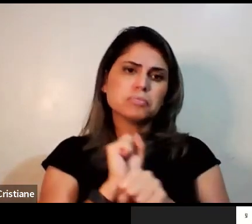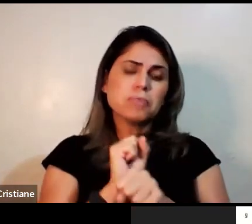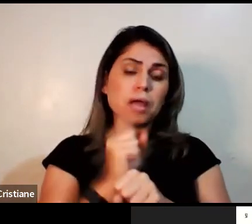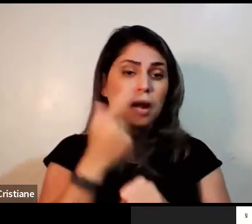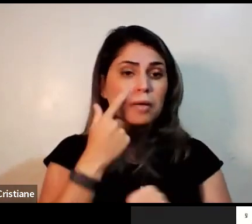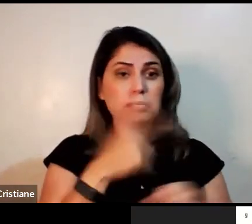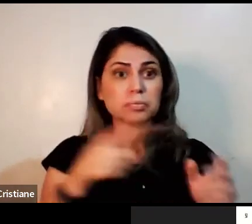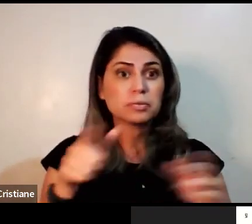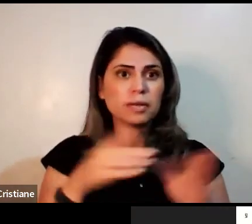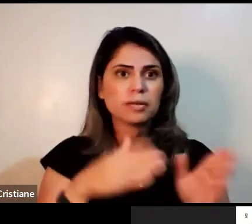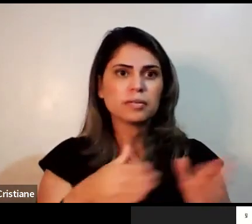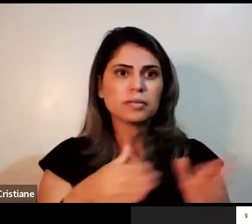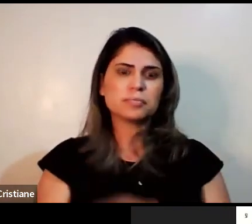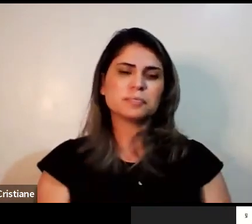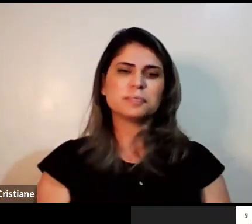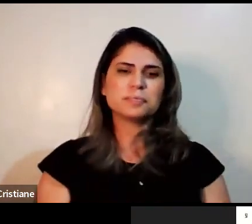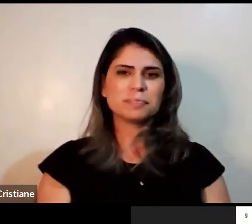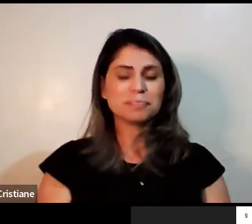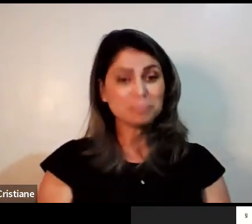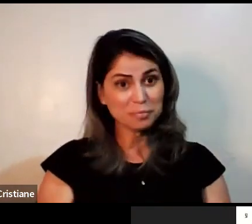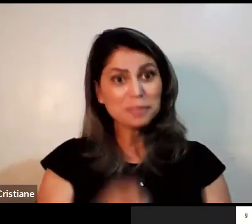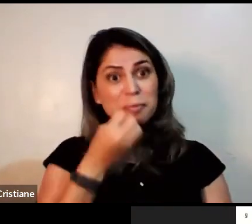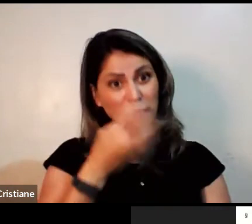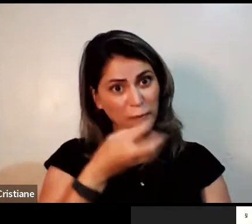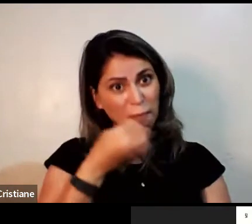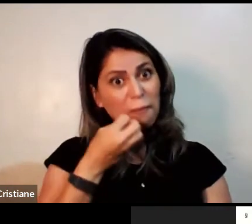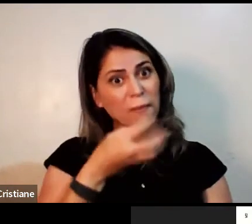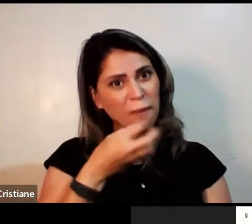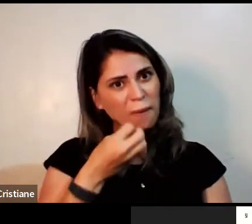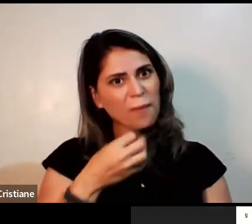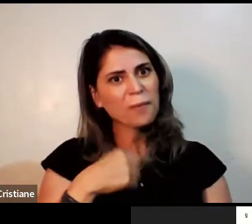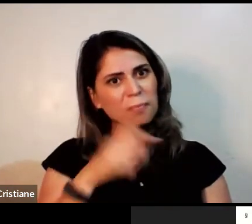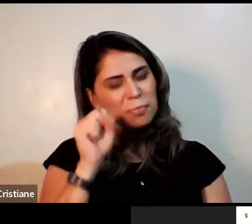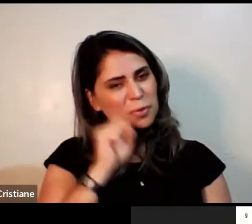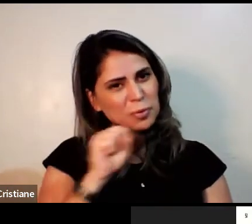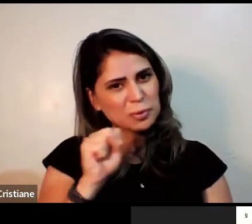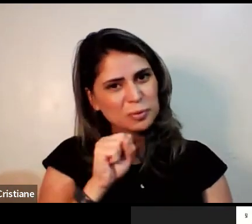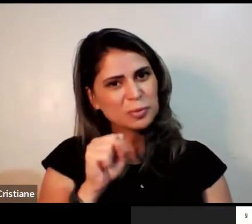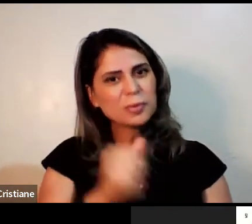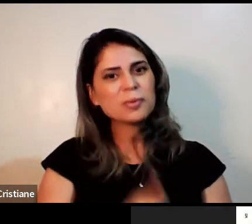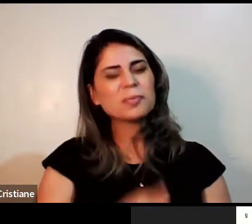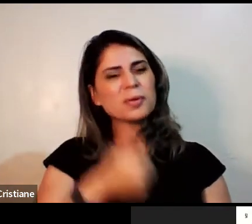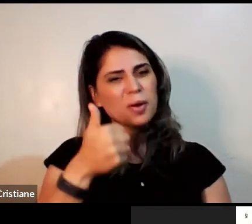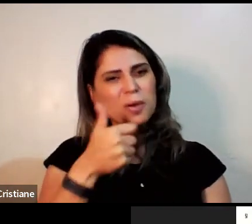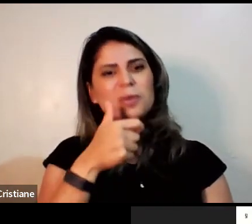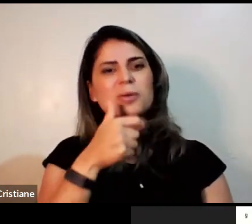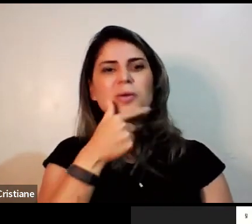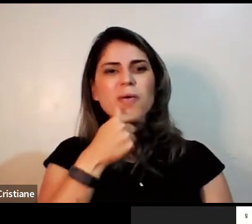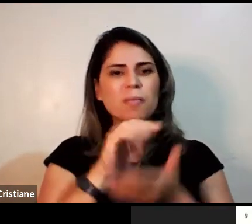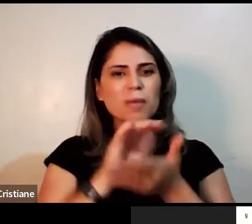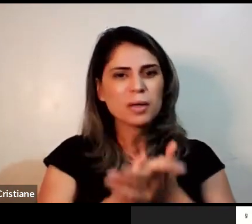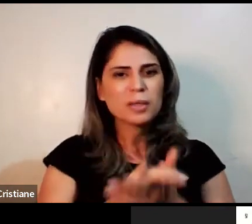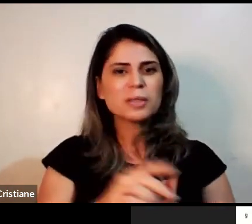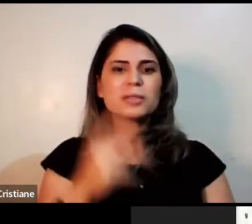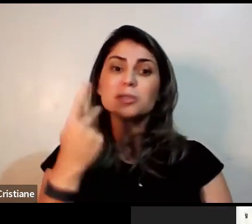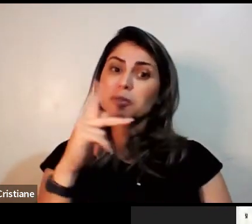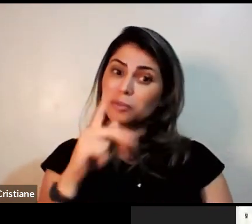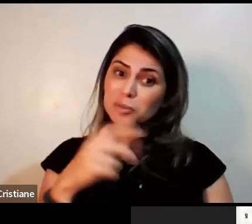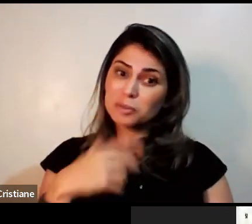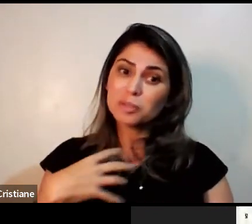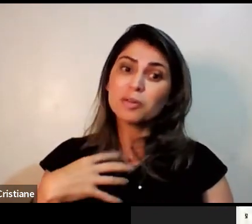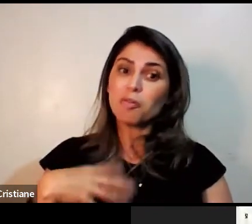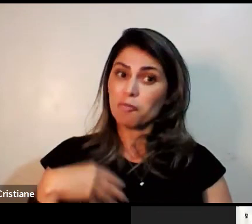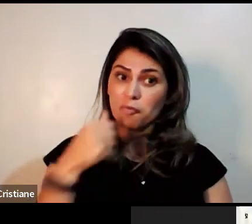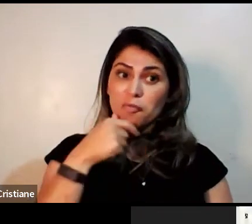Lorena, que notícias boas, hein? A sua sogra, seu marido, você, o seu menino também